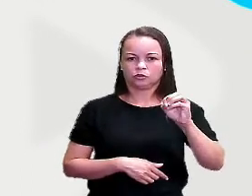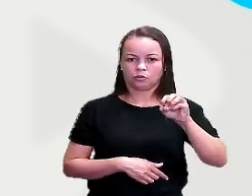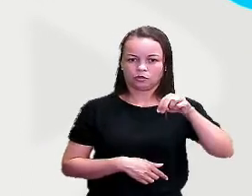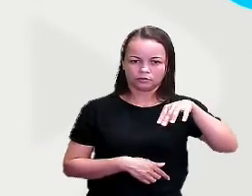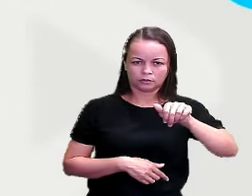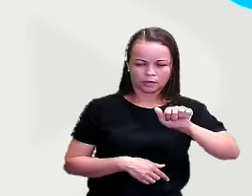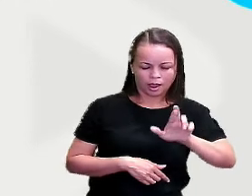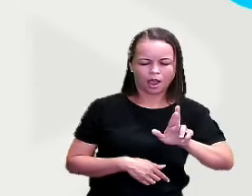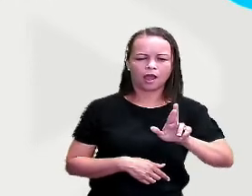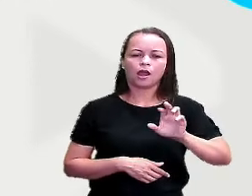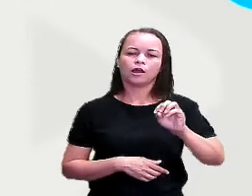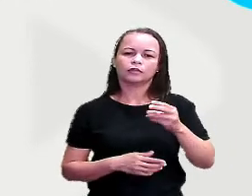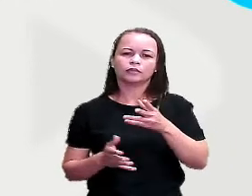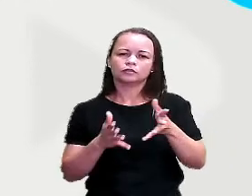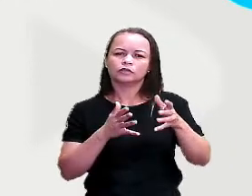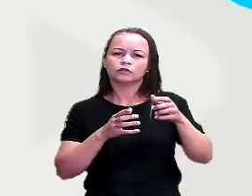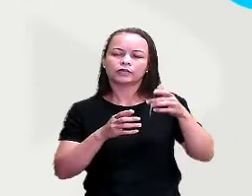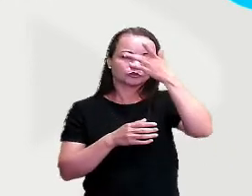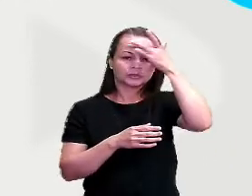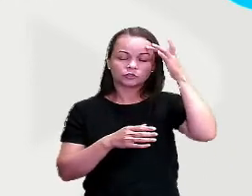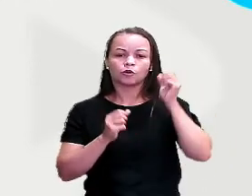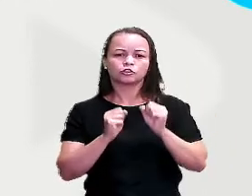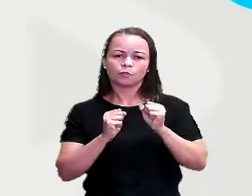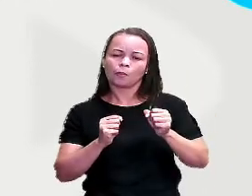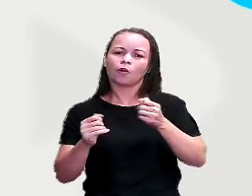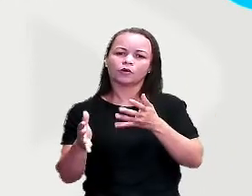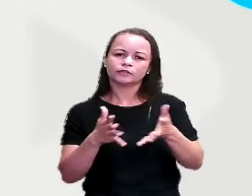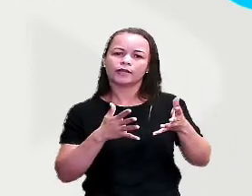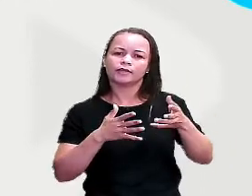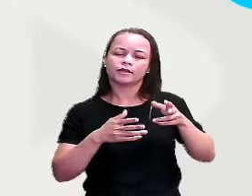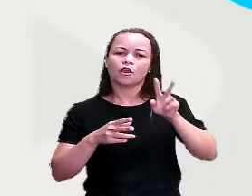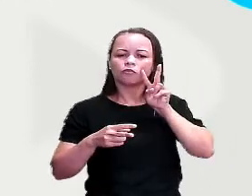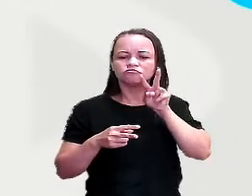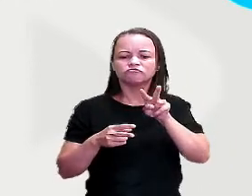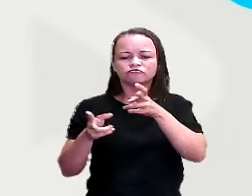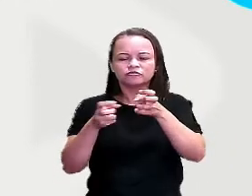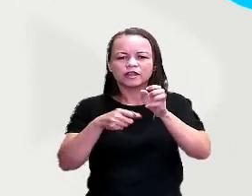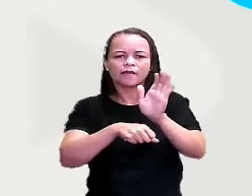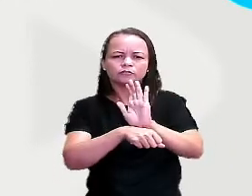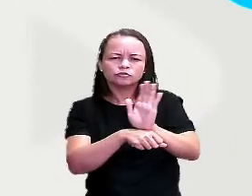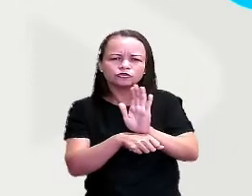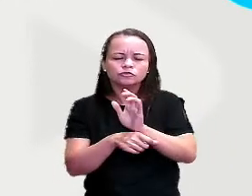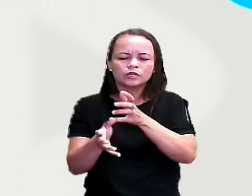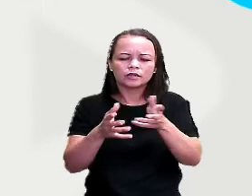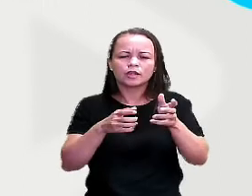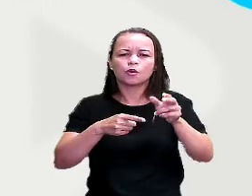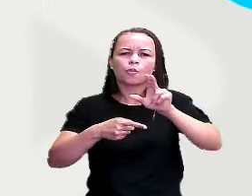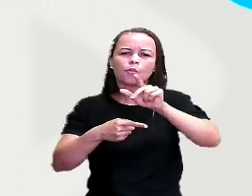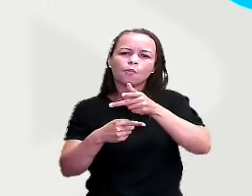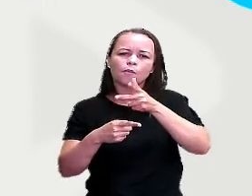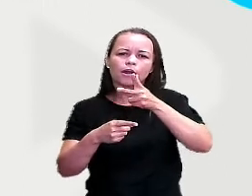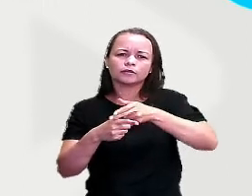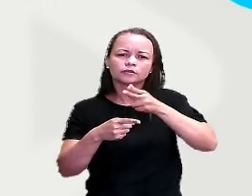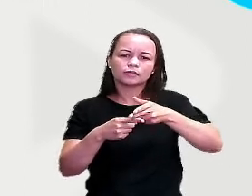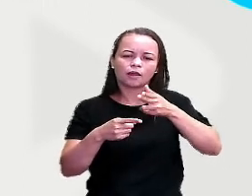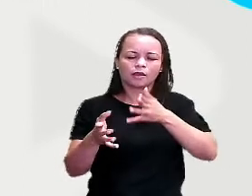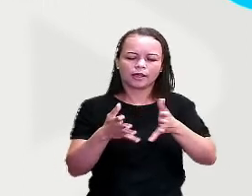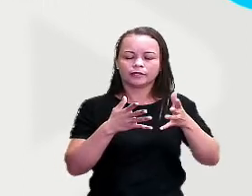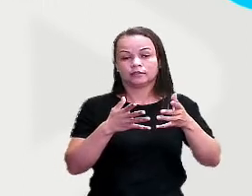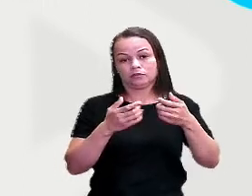a vários ou a todos os episódios de uma série de uma só vez. Contudo, ao que parece, a